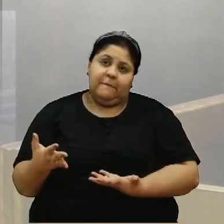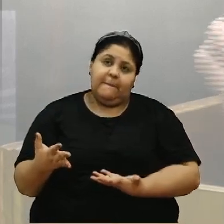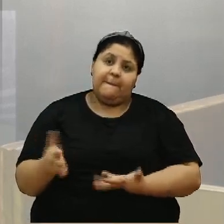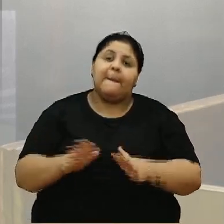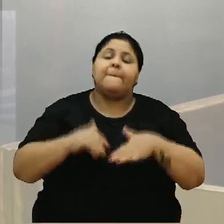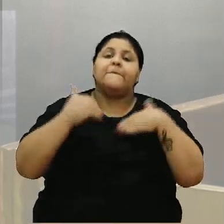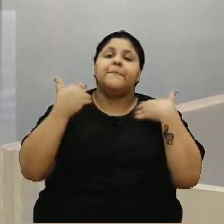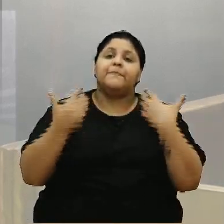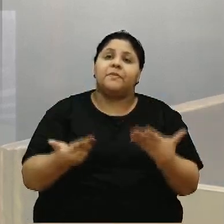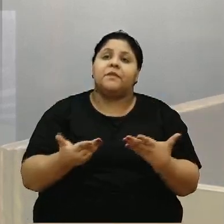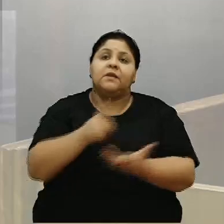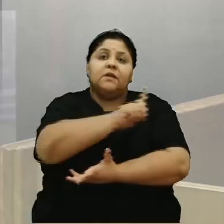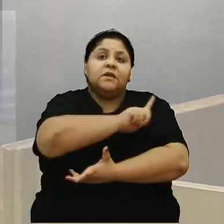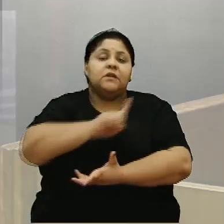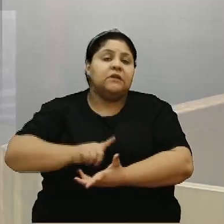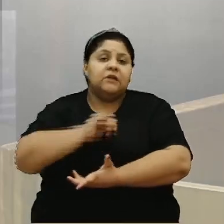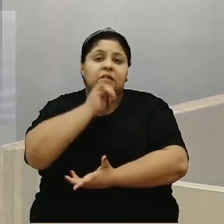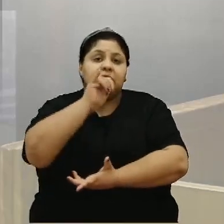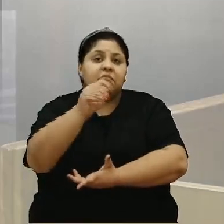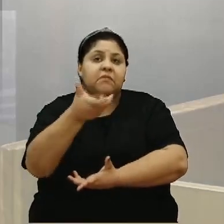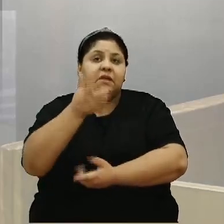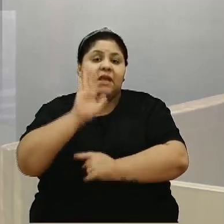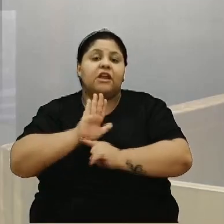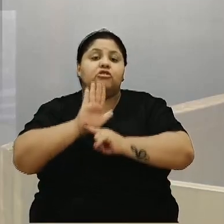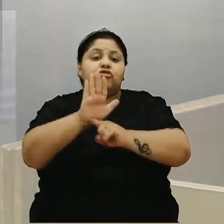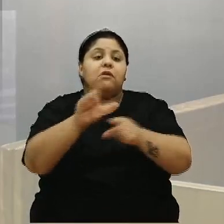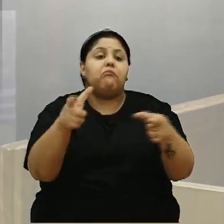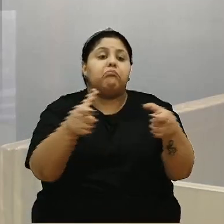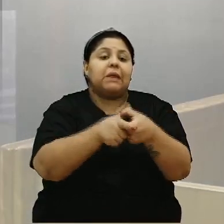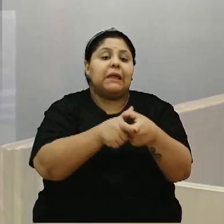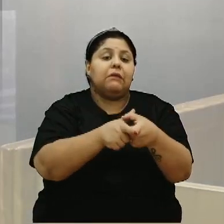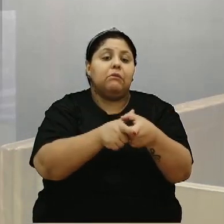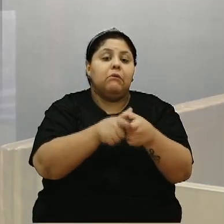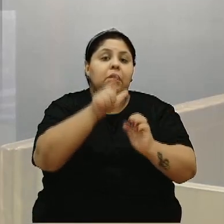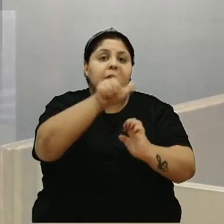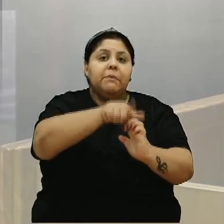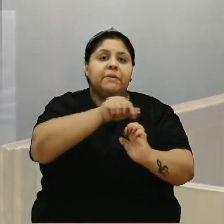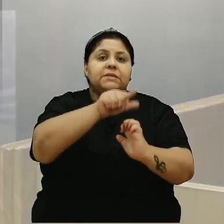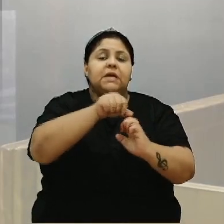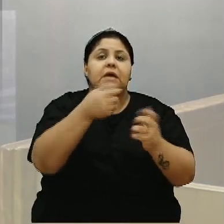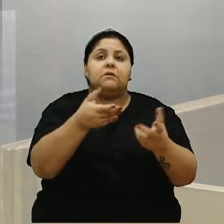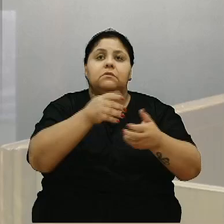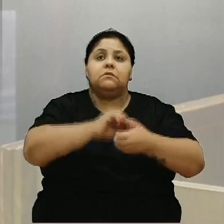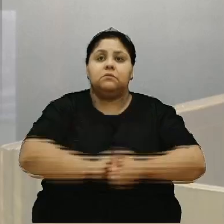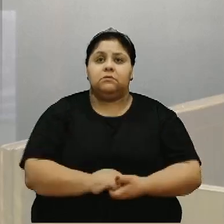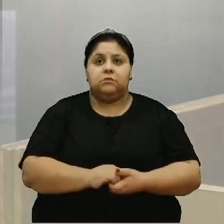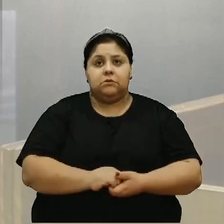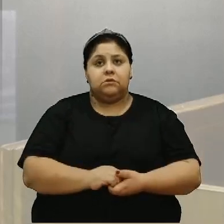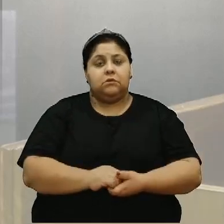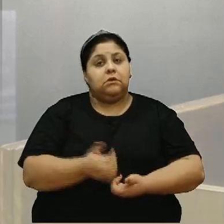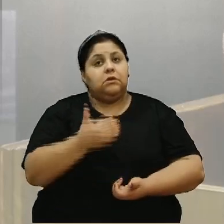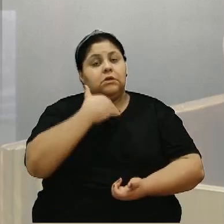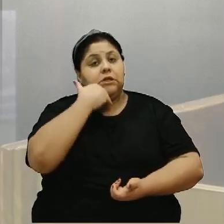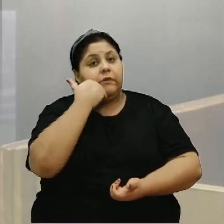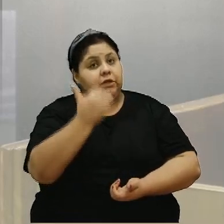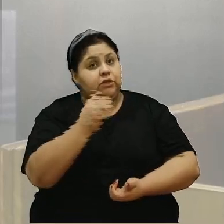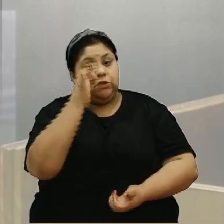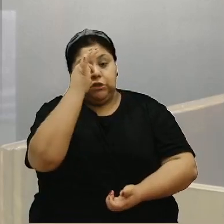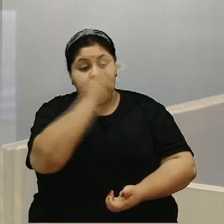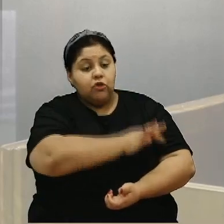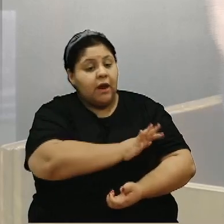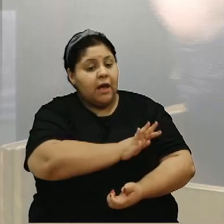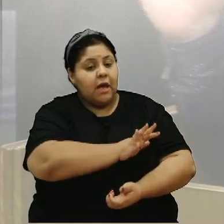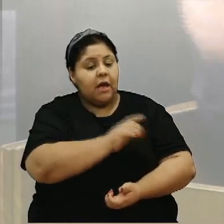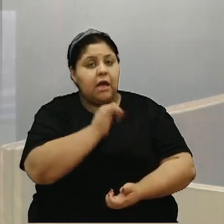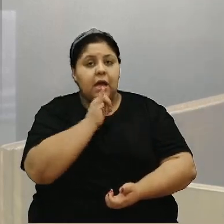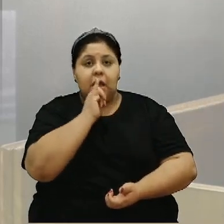Cadê os governos que dizem que quer ajudar o pequeno agricultor, meu Deus do céu? E não adianta tapar o sol com a peneira, gente. Aqui ninguém